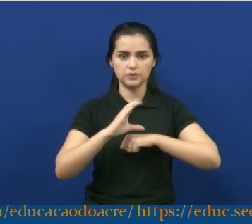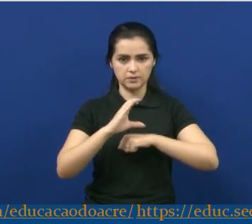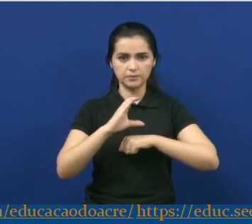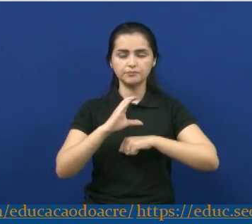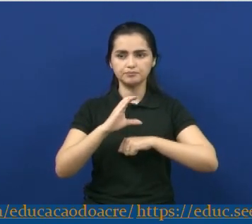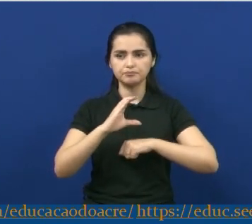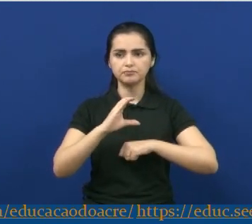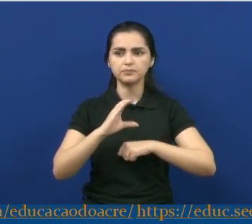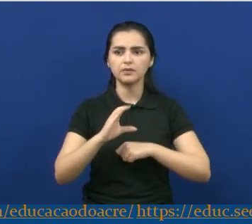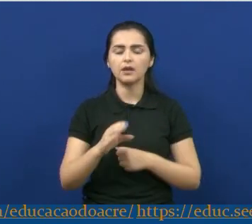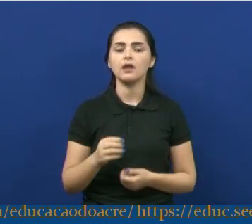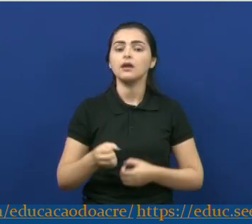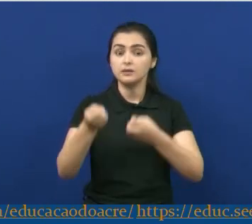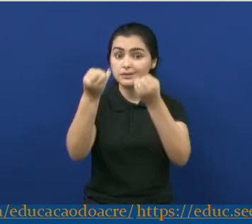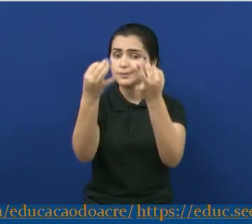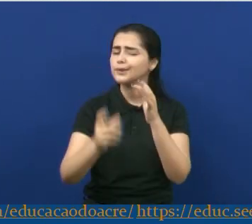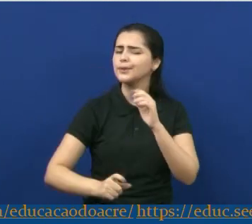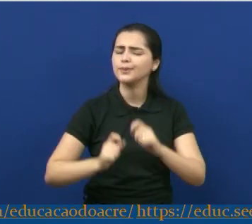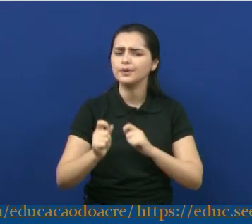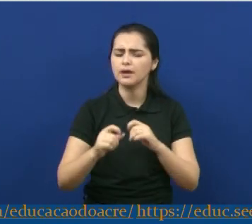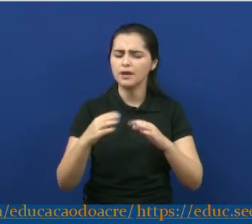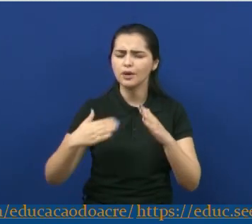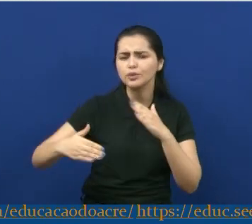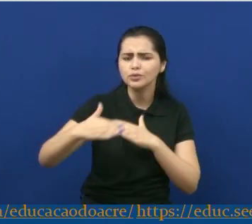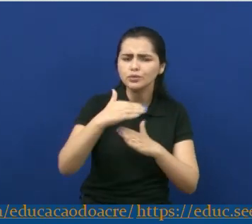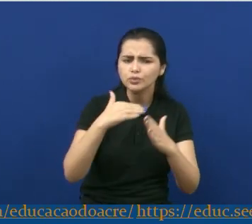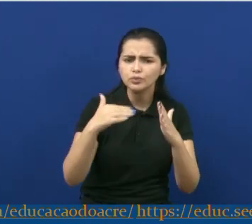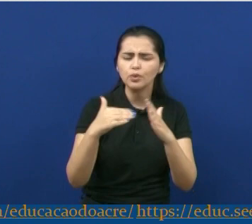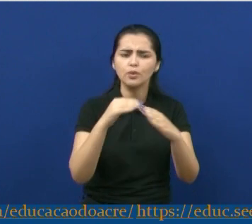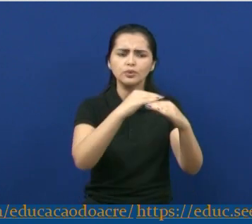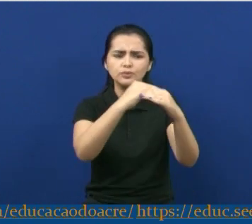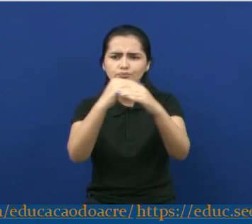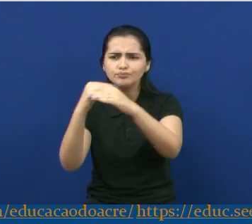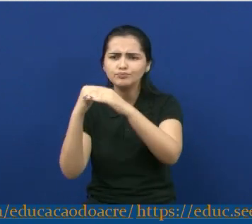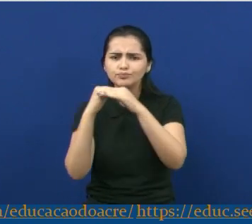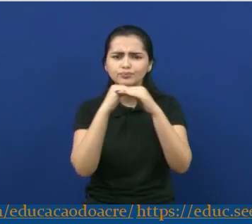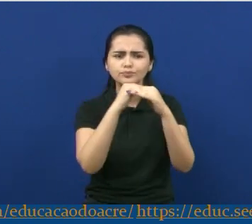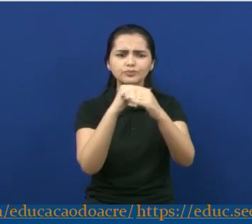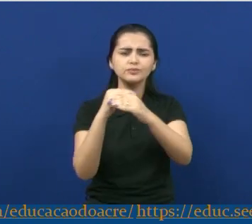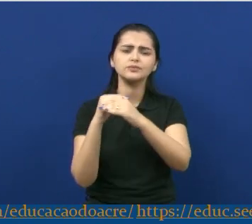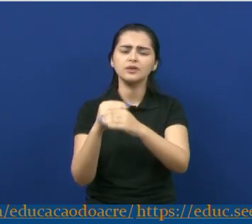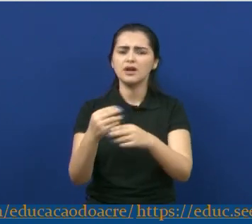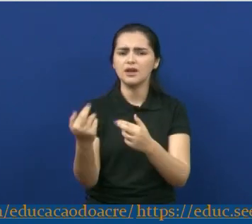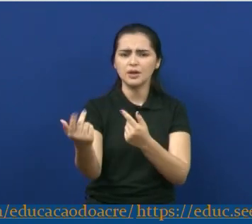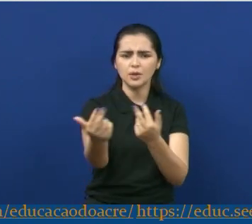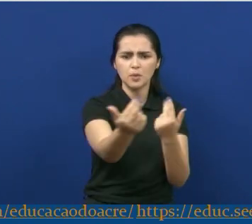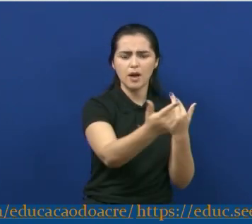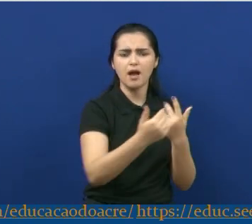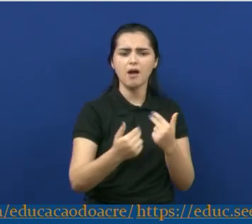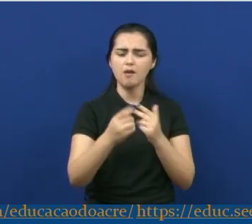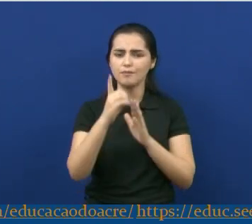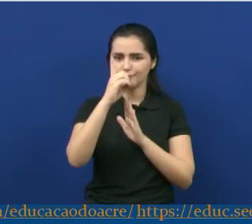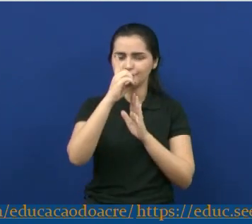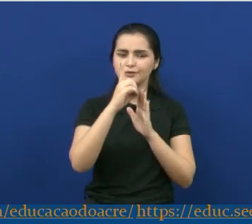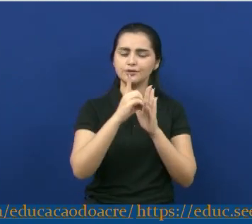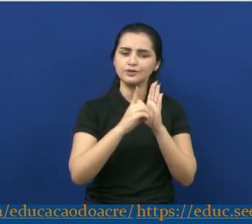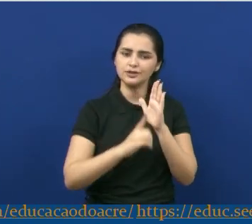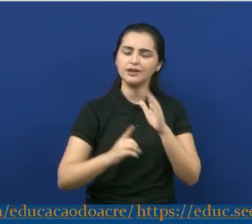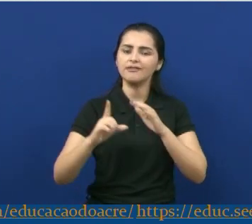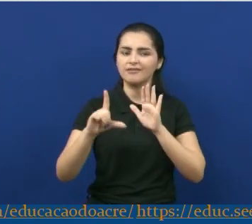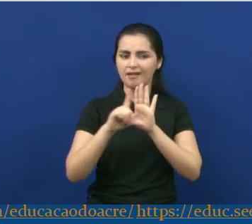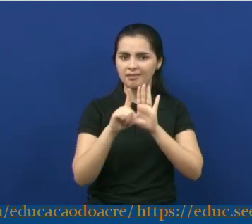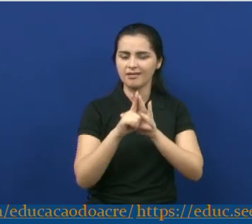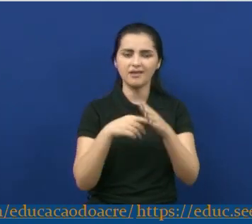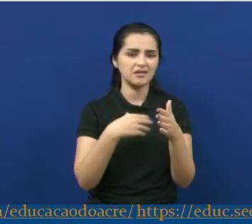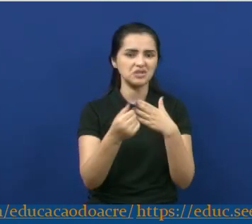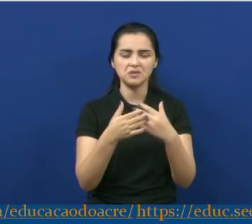nossa Constituição, ele diz que todos somos iguais perante a lei, sem distinção de qualquer natureza, certo? Então,